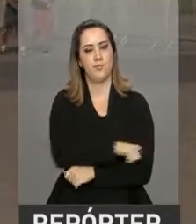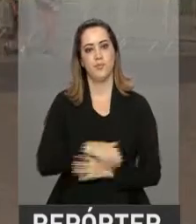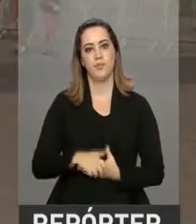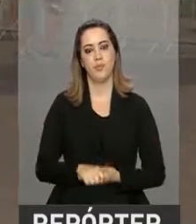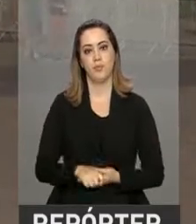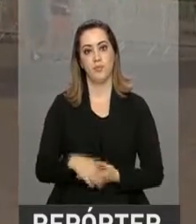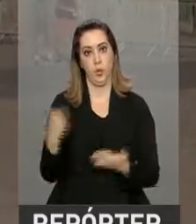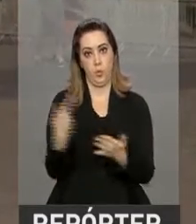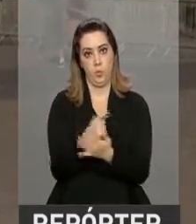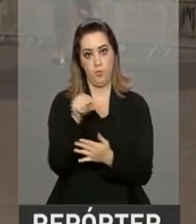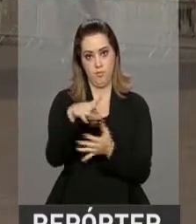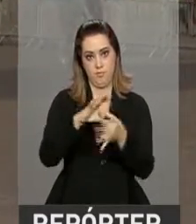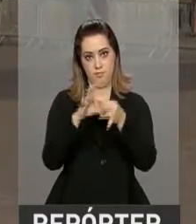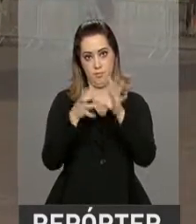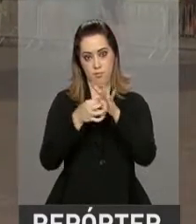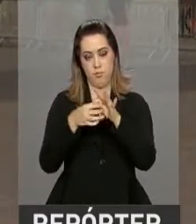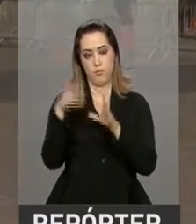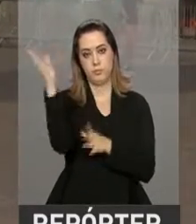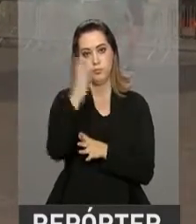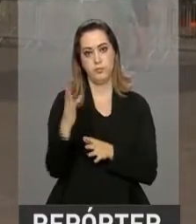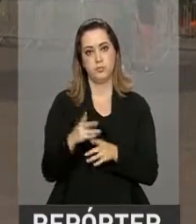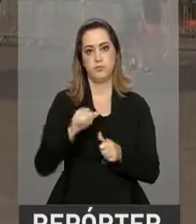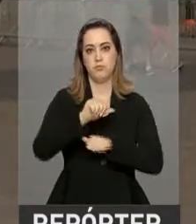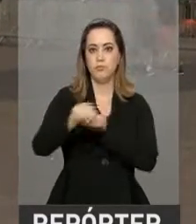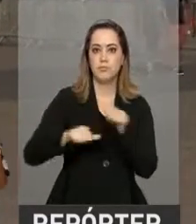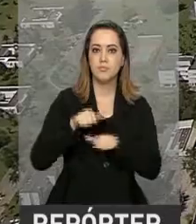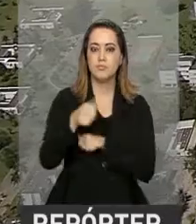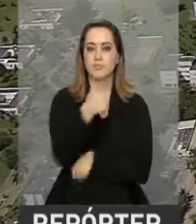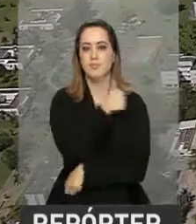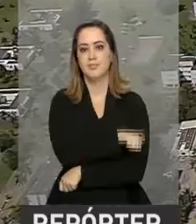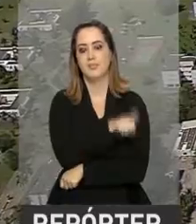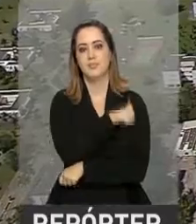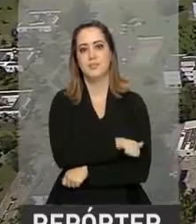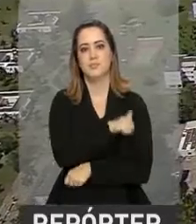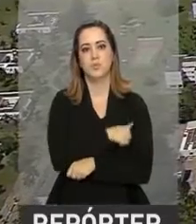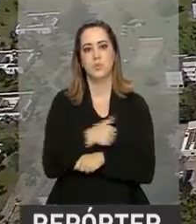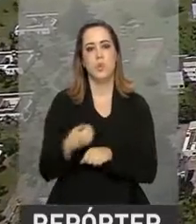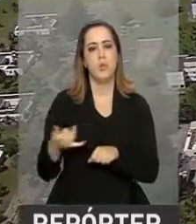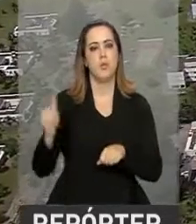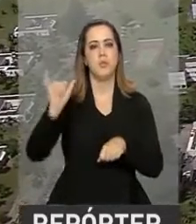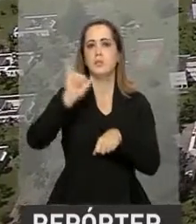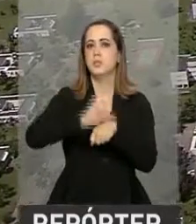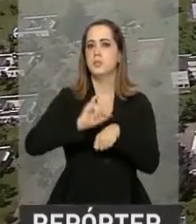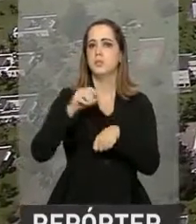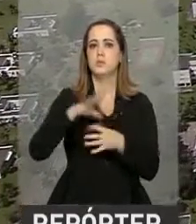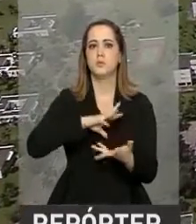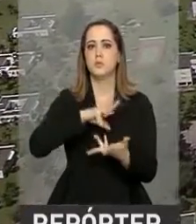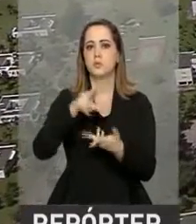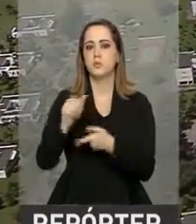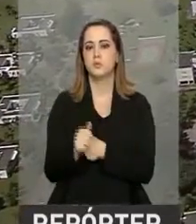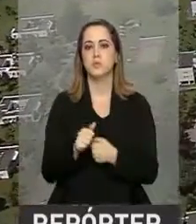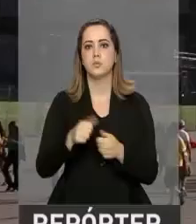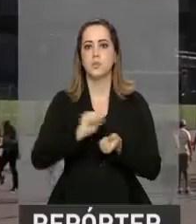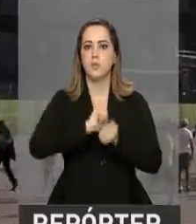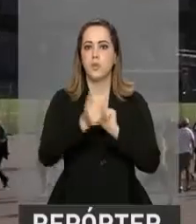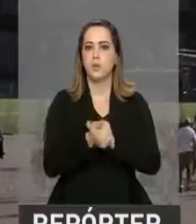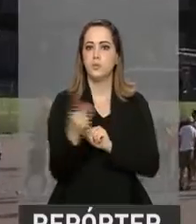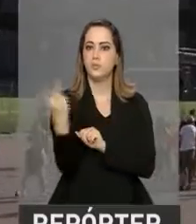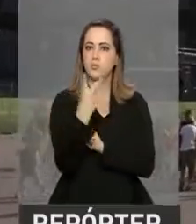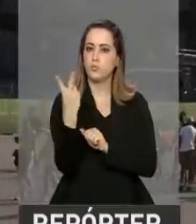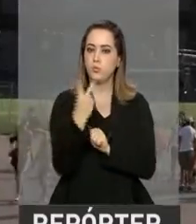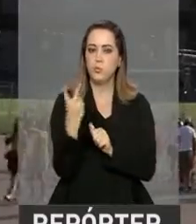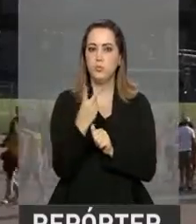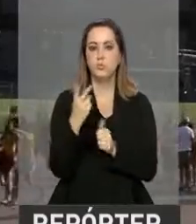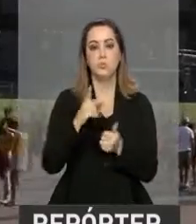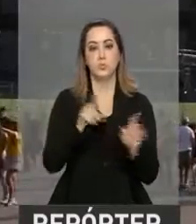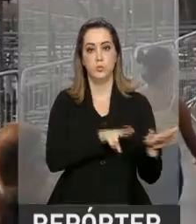A realização das Olimpíadas no Brasil transformou o Rio de Janeiro na capital mundial do esporte por 2 semanas. A